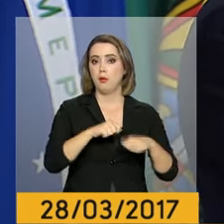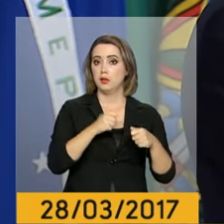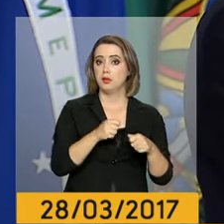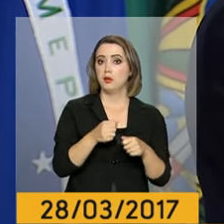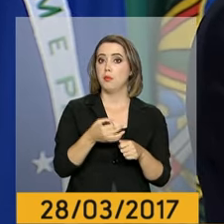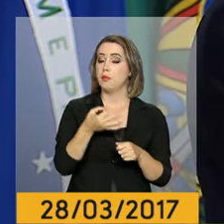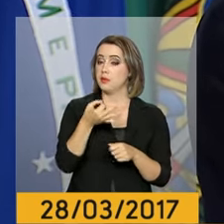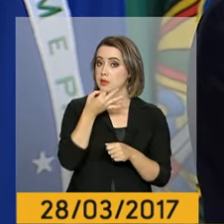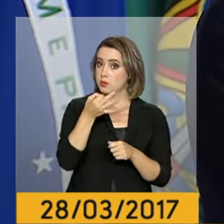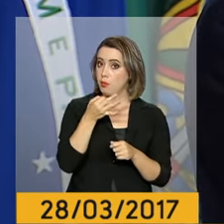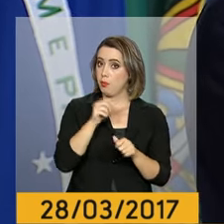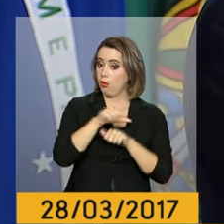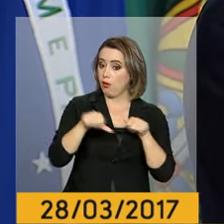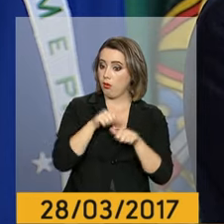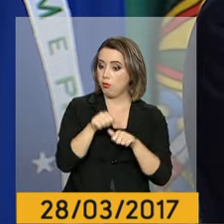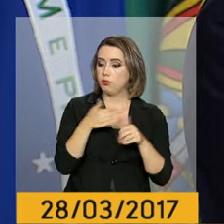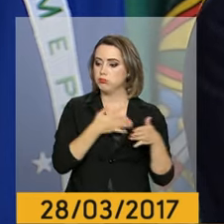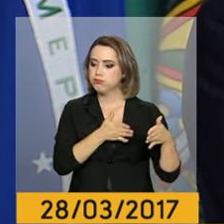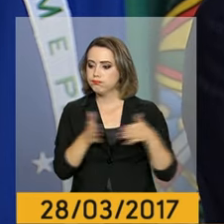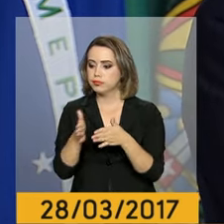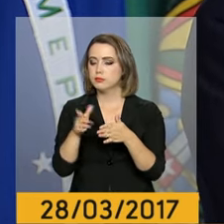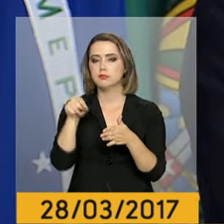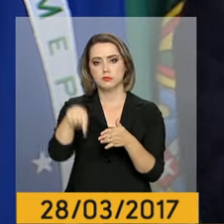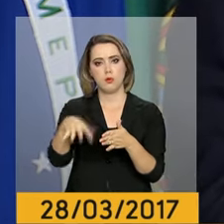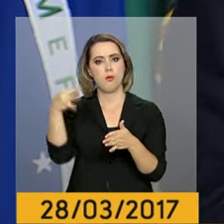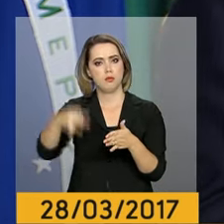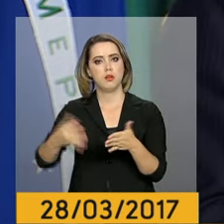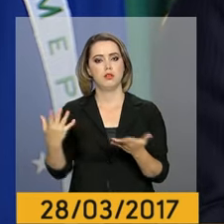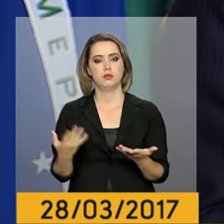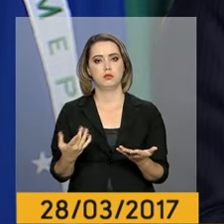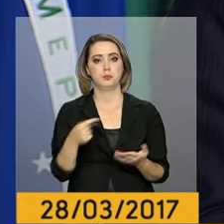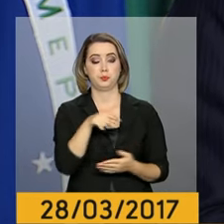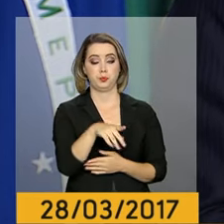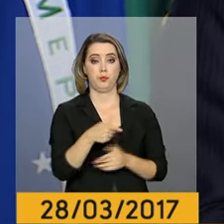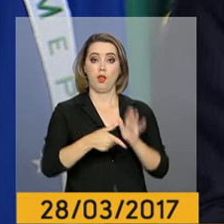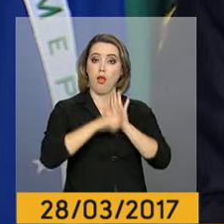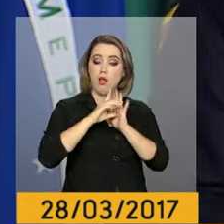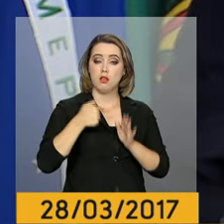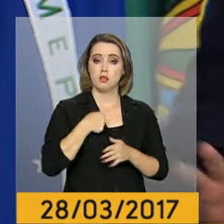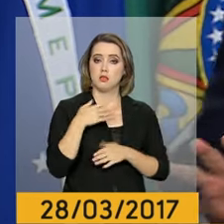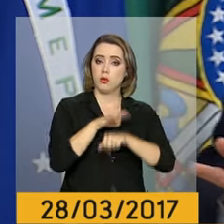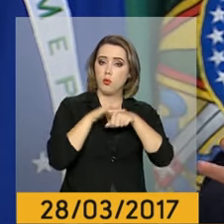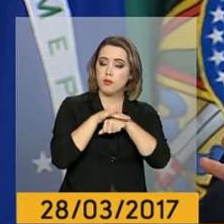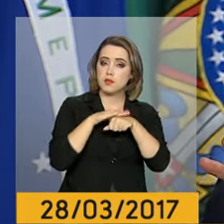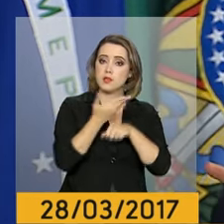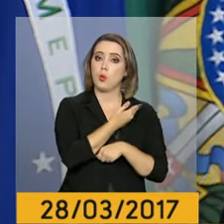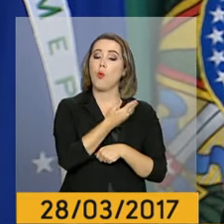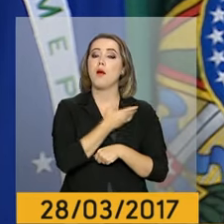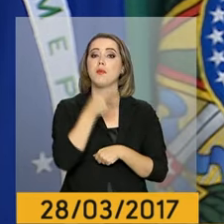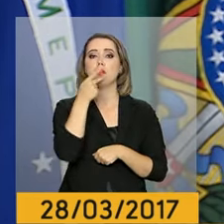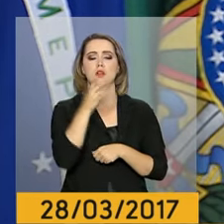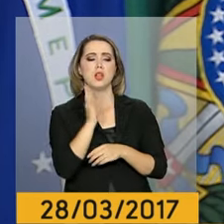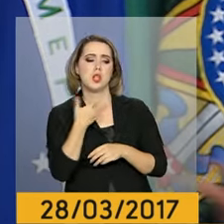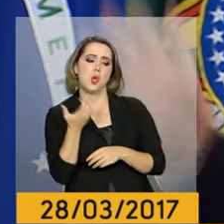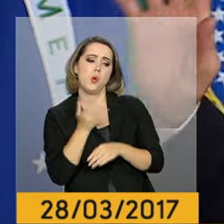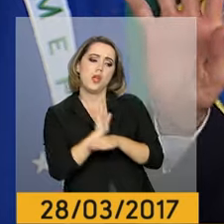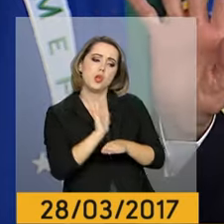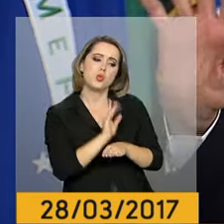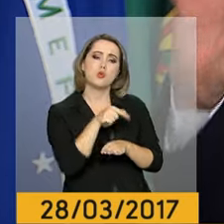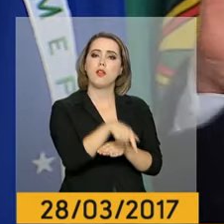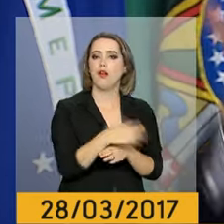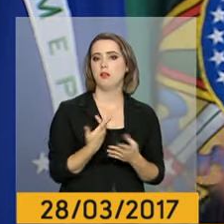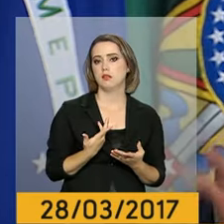com comunicador que é muito meu amigo ele disse olha eu quero ajudá-lo eu disse olha eu só quero que você tenha compromisso com os